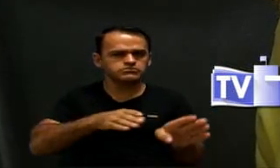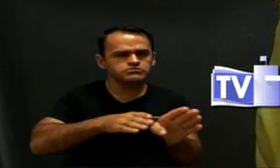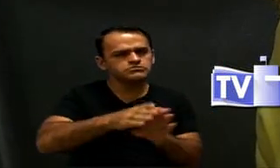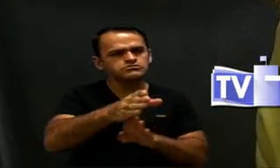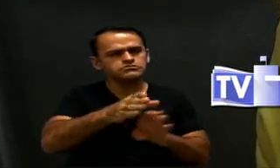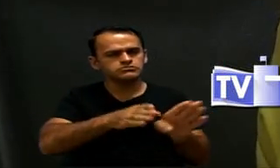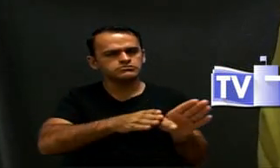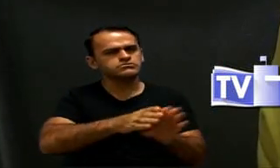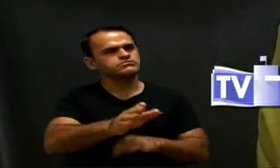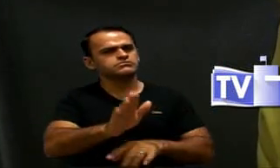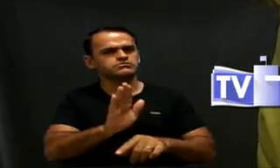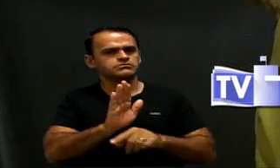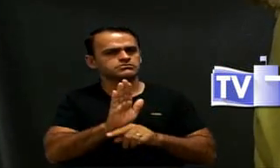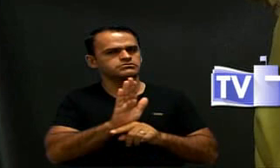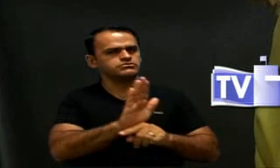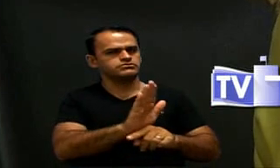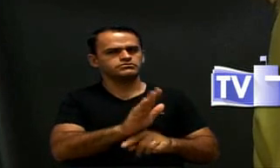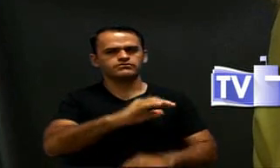vai.